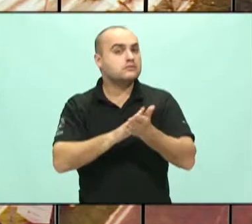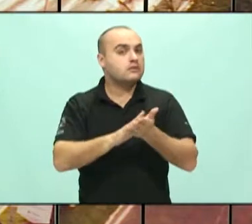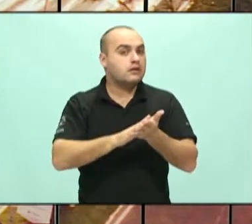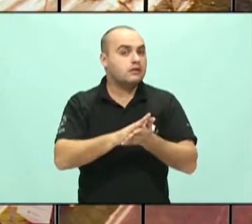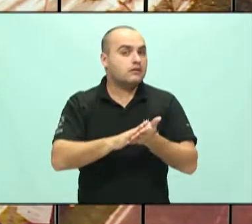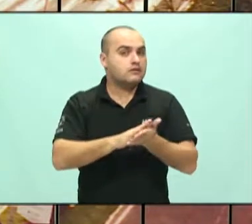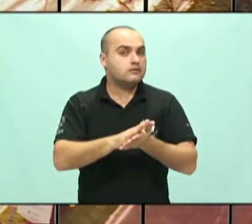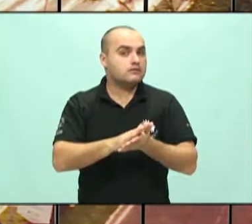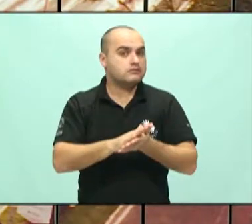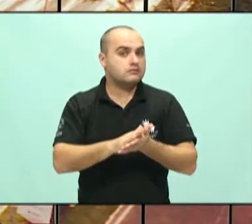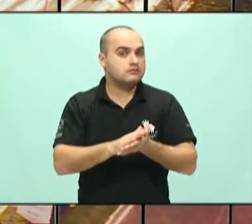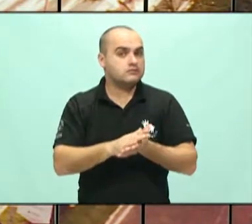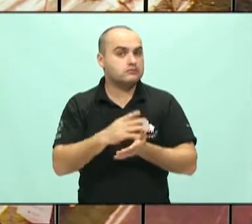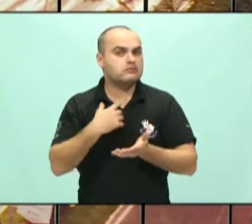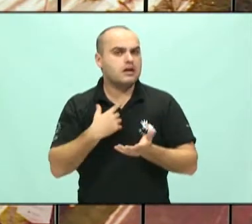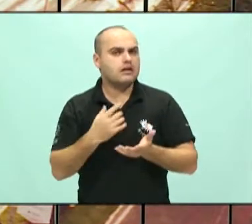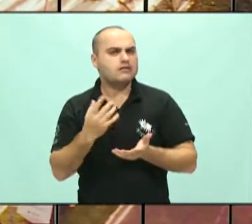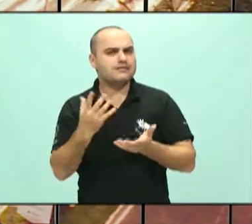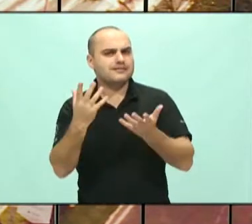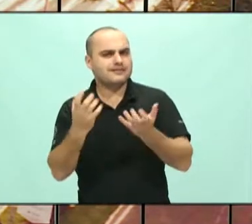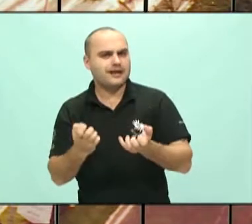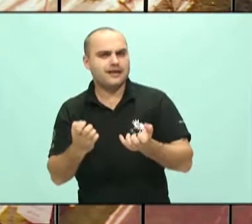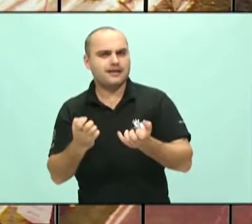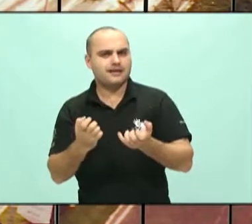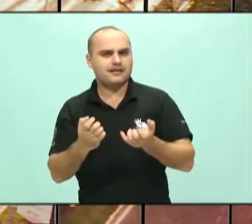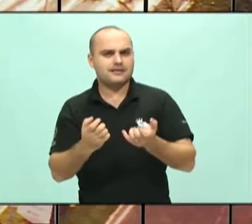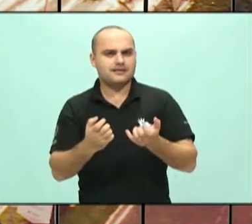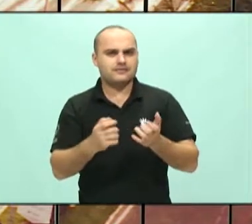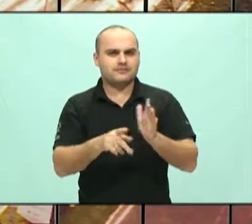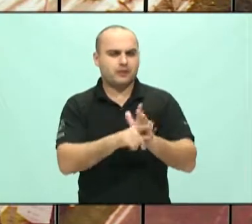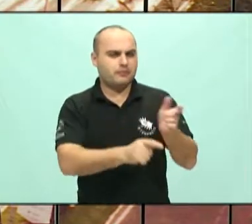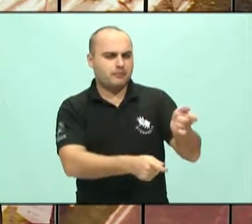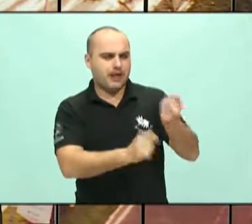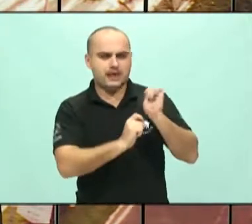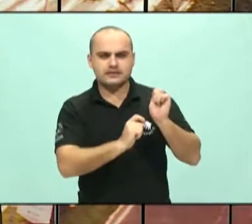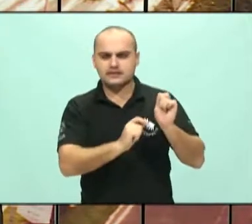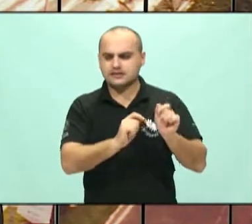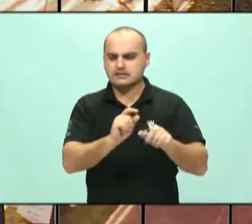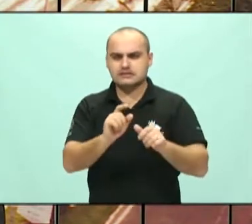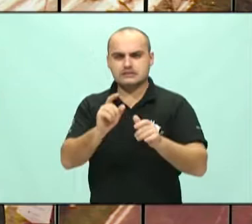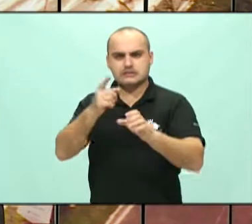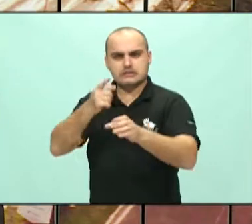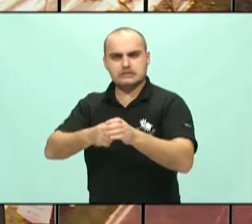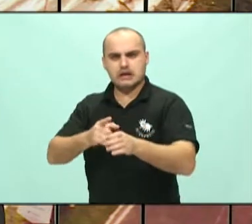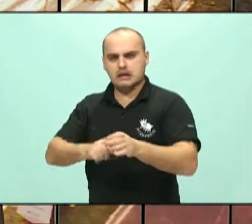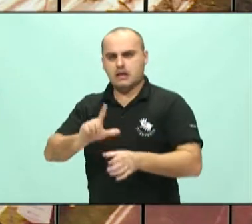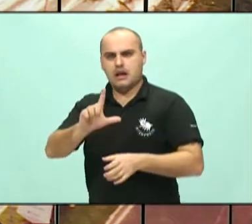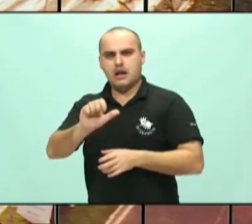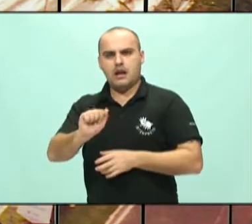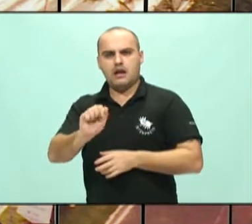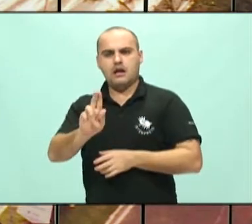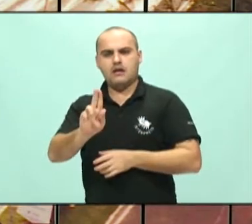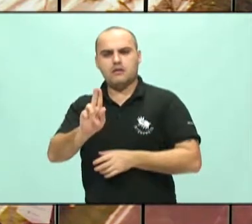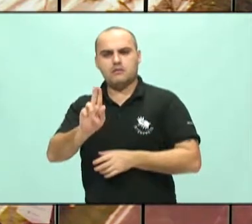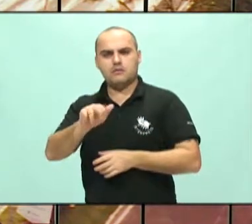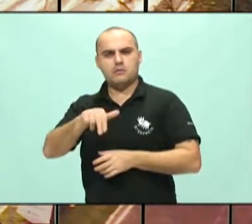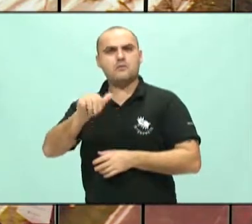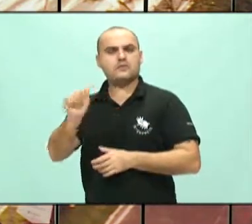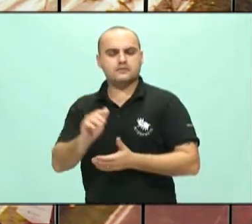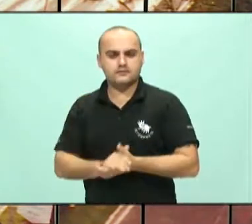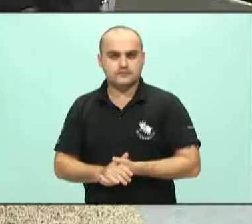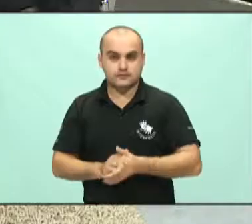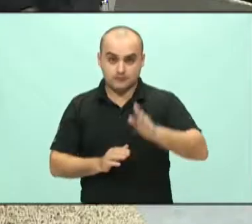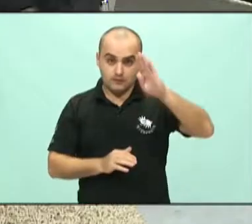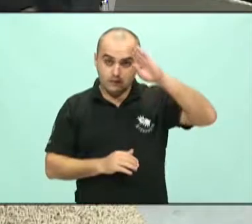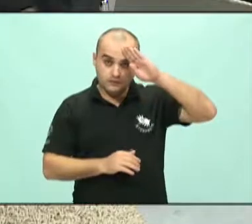ele quer levar os incentivos à pesca e tal para a laguna. O comandante Moisés, o governador